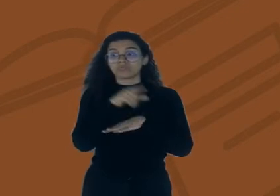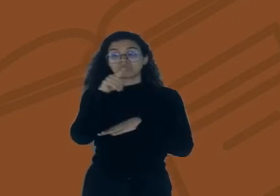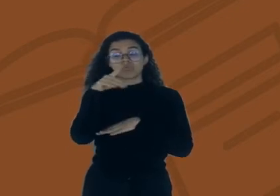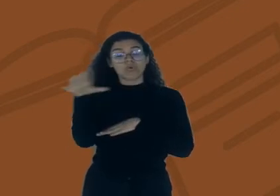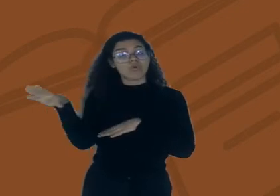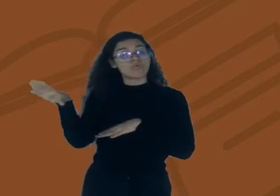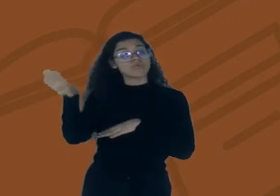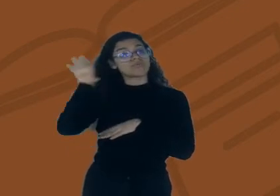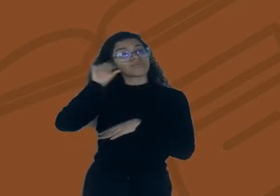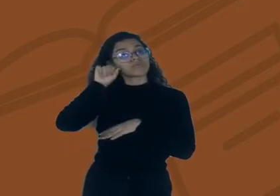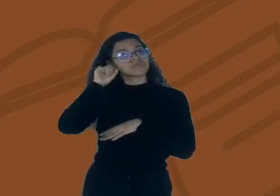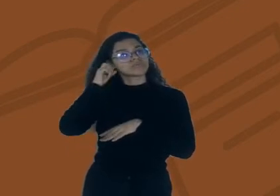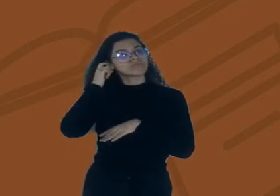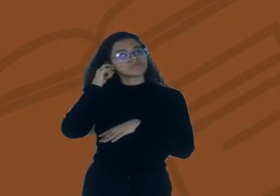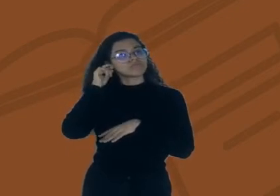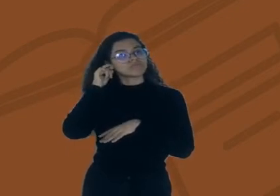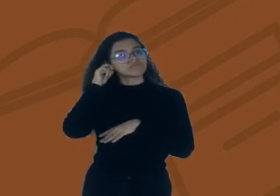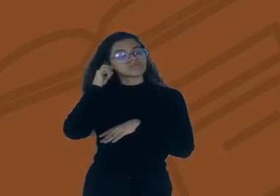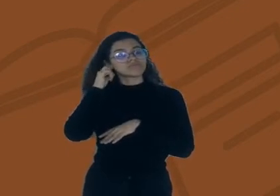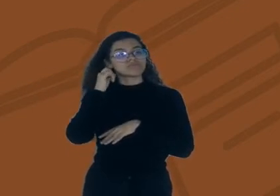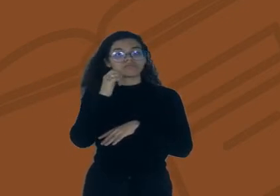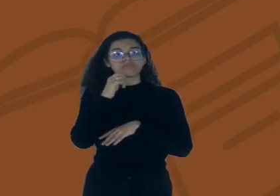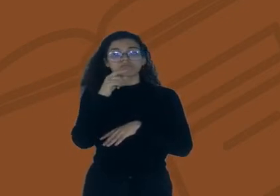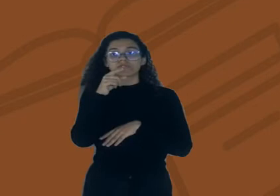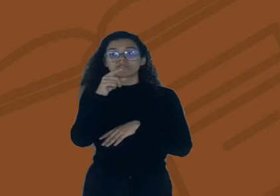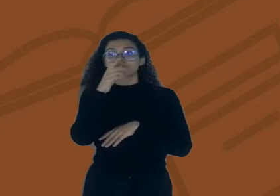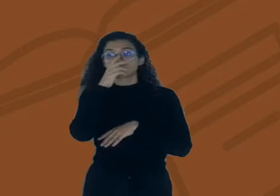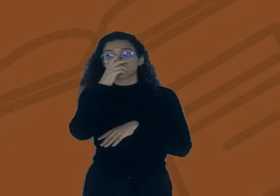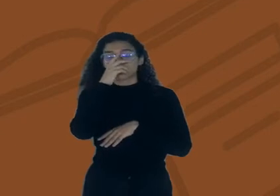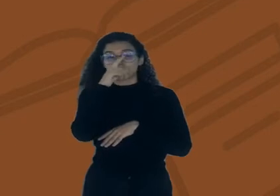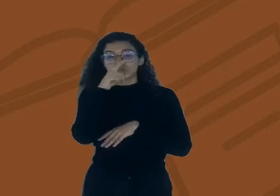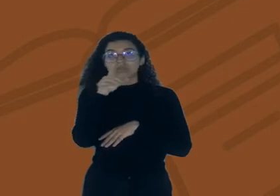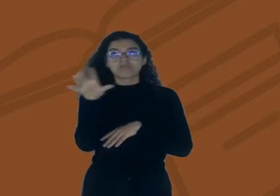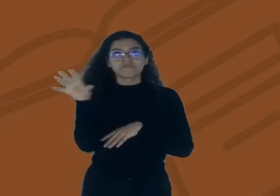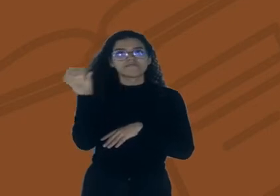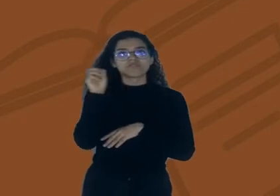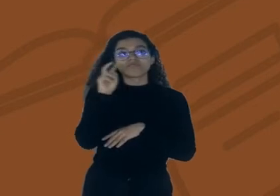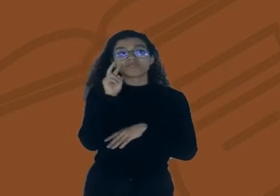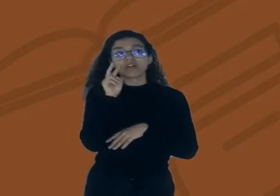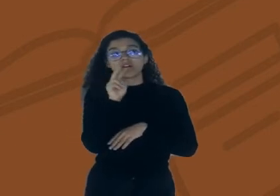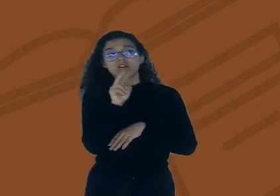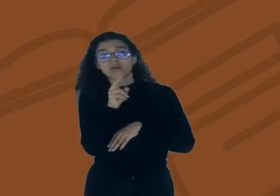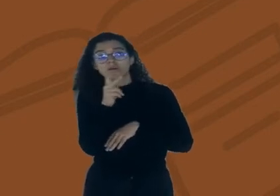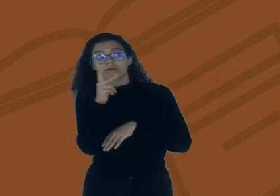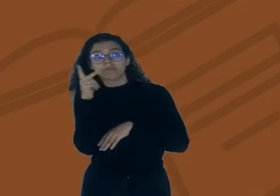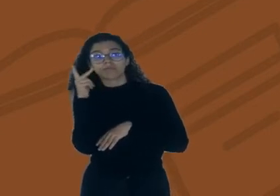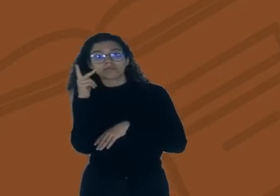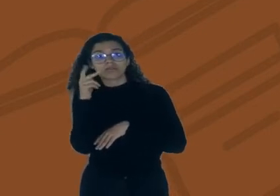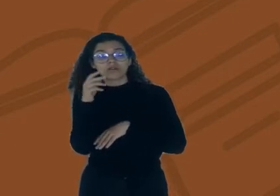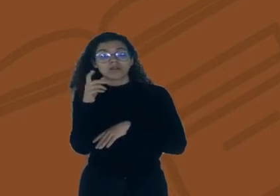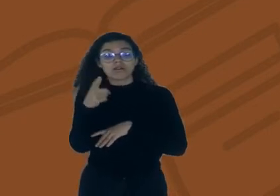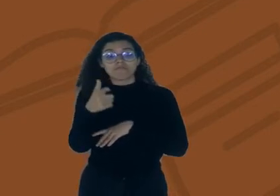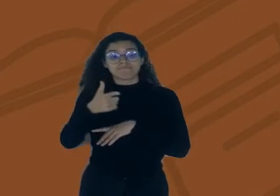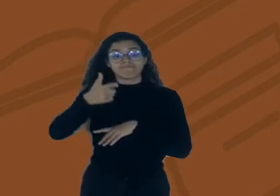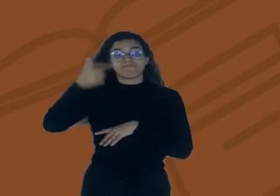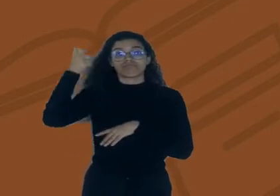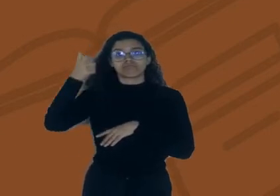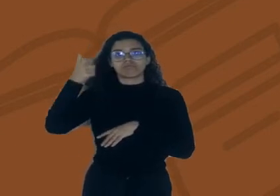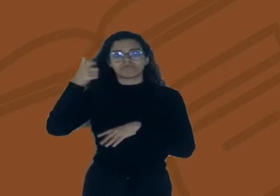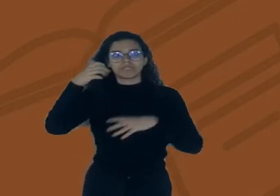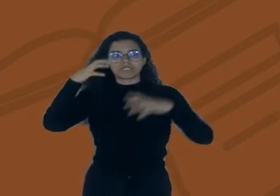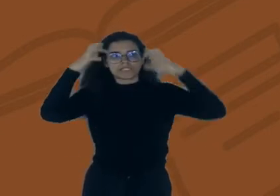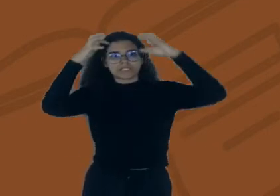ouviu, por meio do seu pavilhão auricular, né, do seu ouvido, tiro. Aí o cérebro